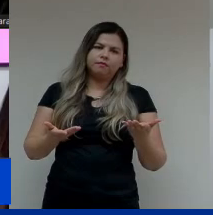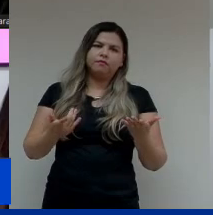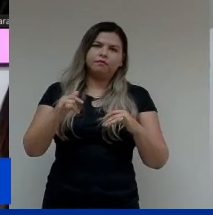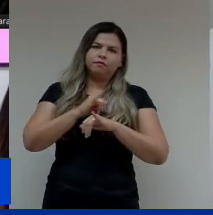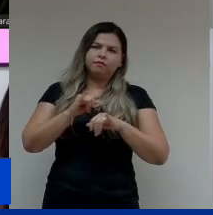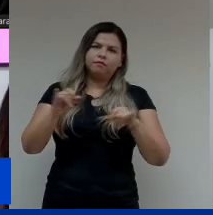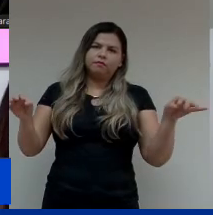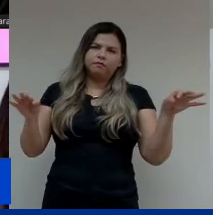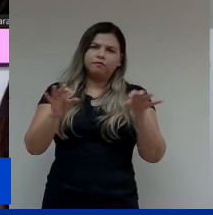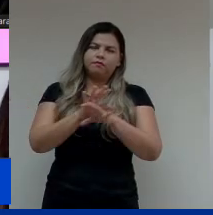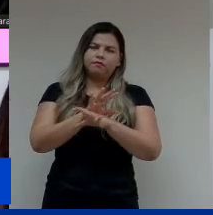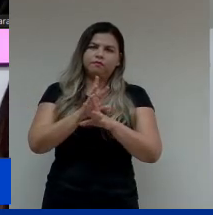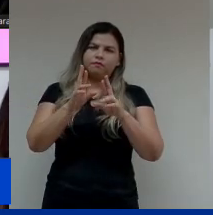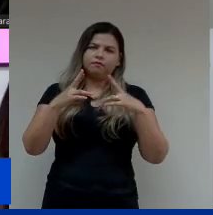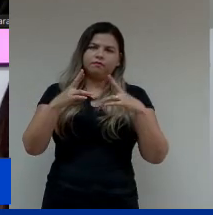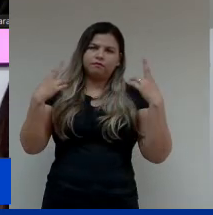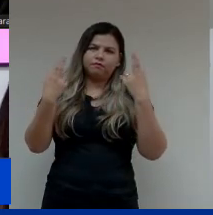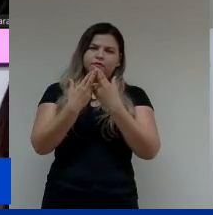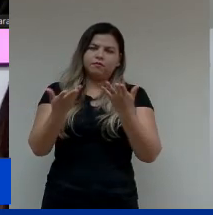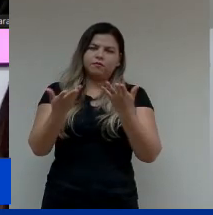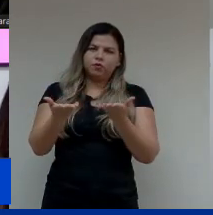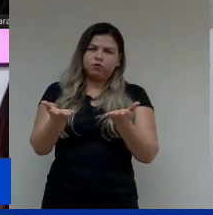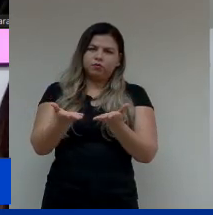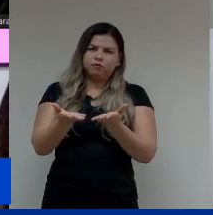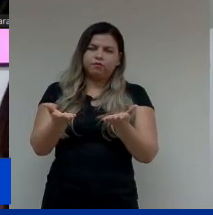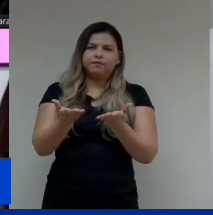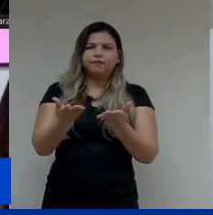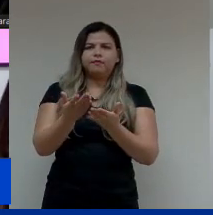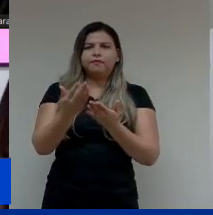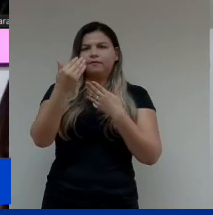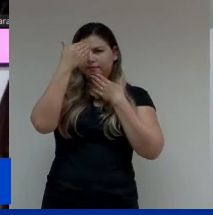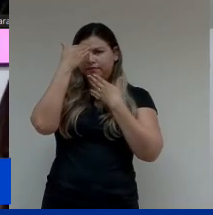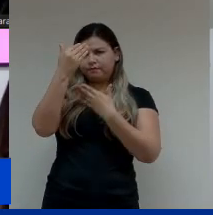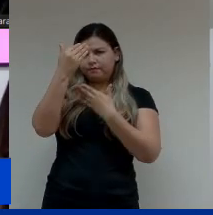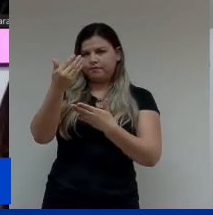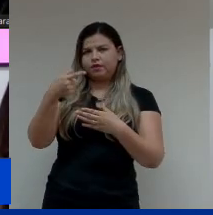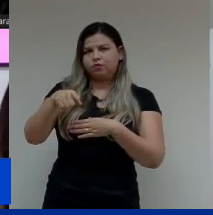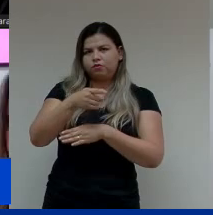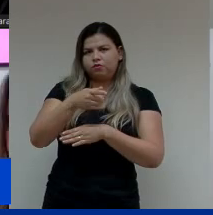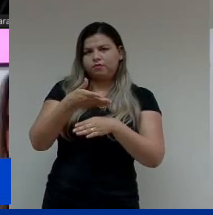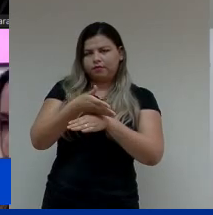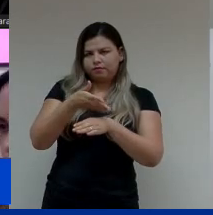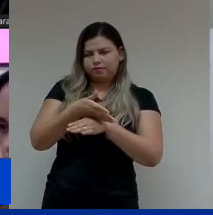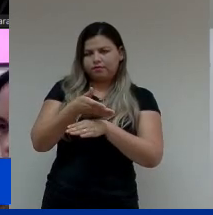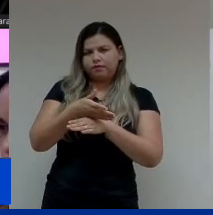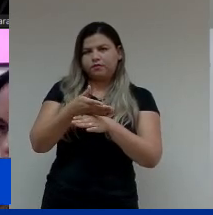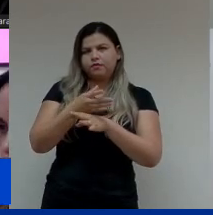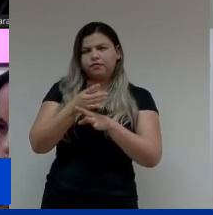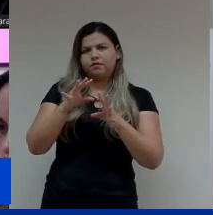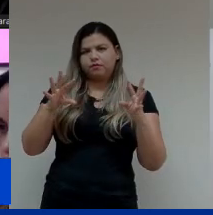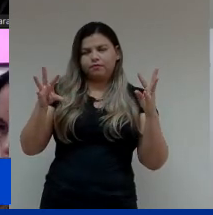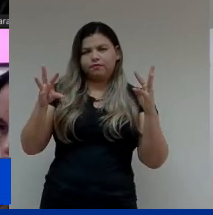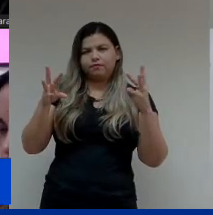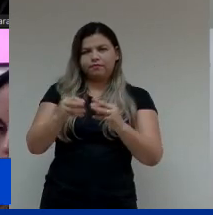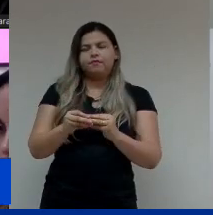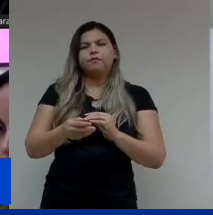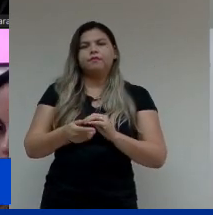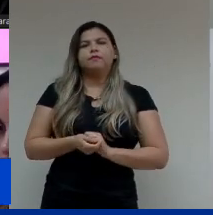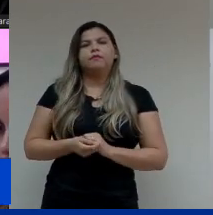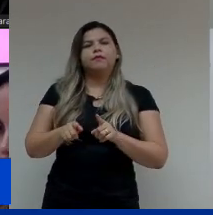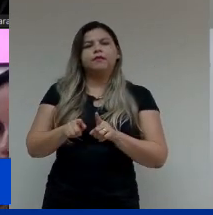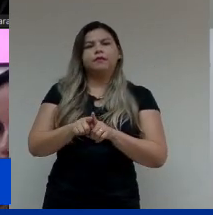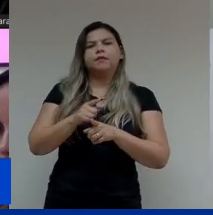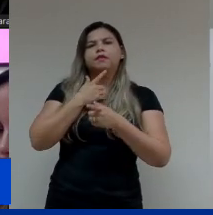declaro encerrada esta sessão, agradecendo a presença de todos e todas e